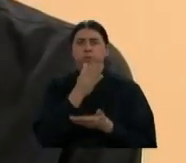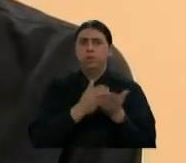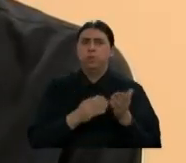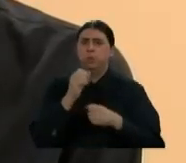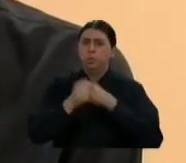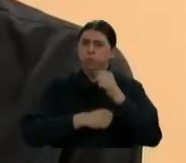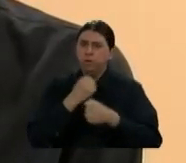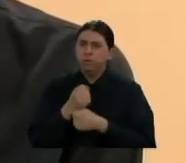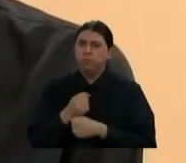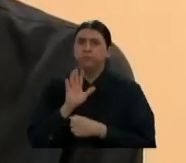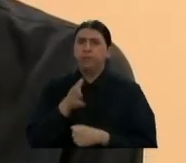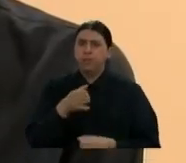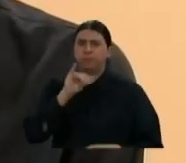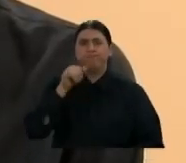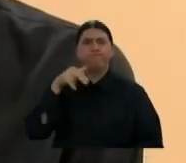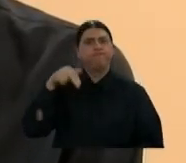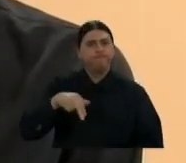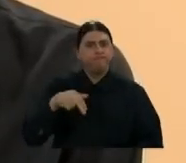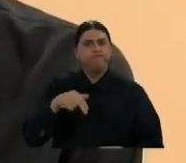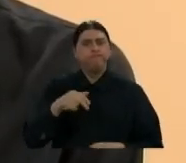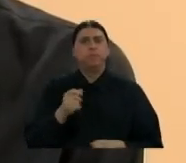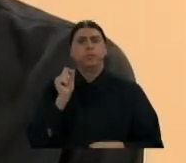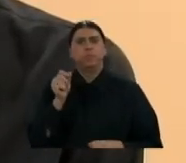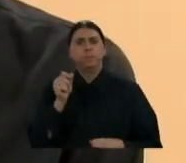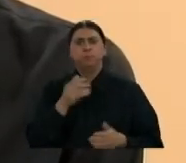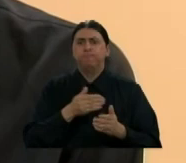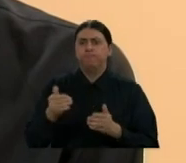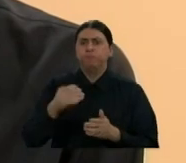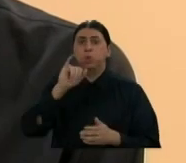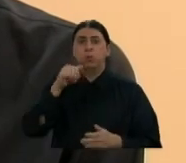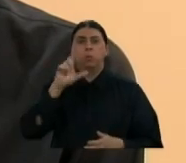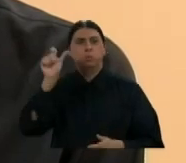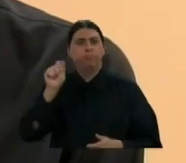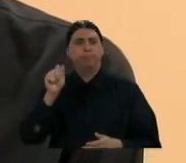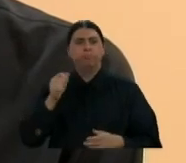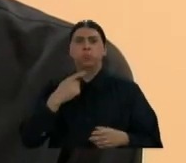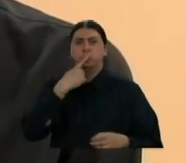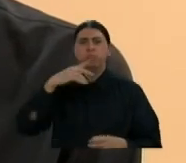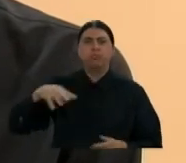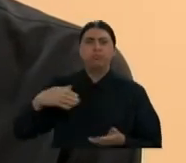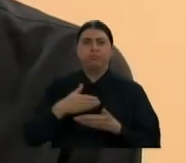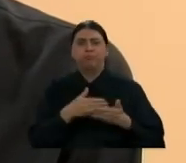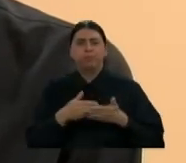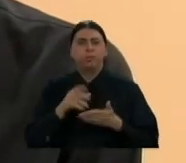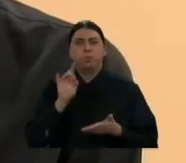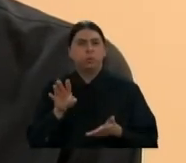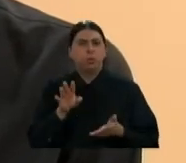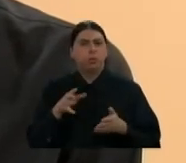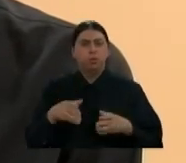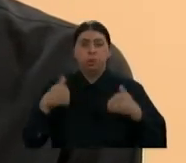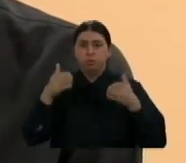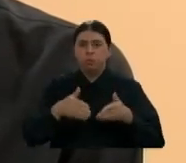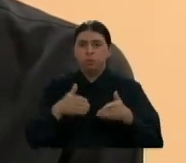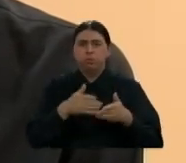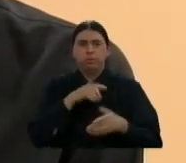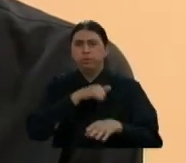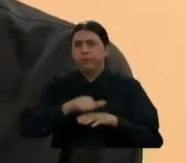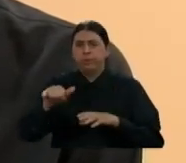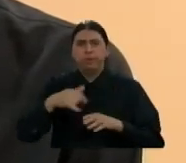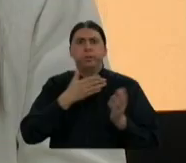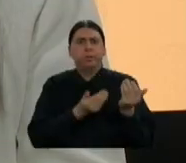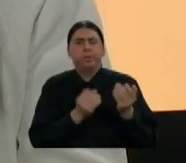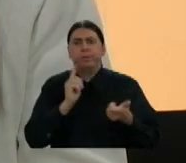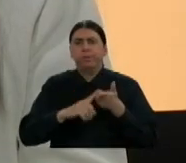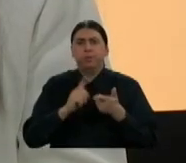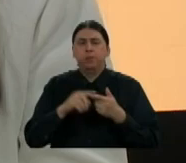teóri todos eles e bebês então foi isso aí a minha produção do bbb o resto não consegue porque não temos gente